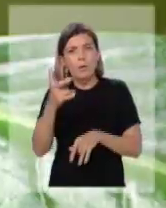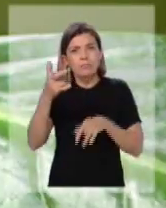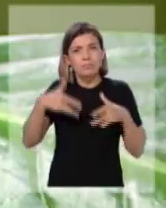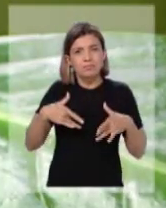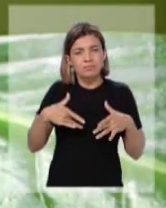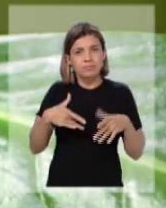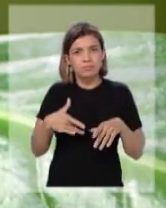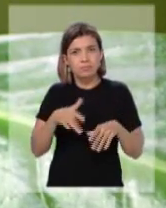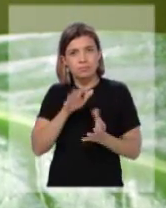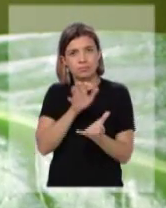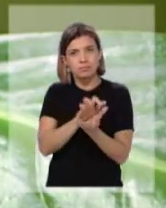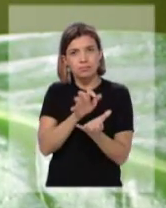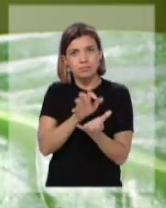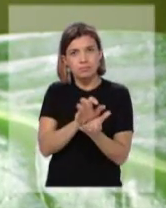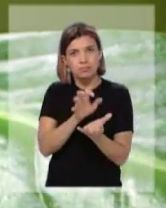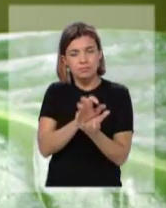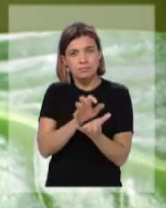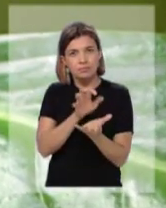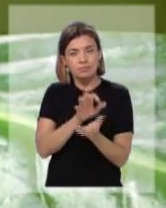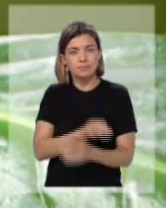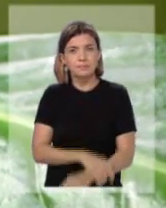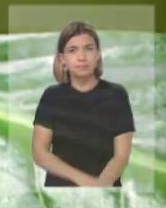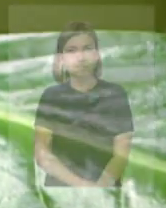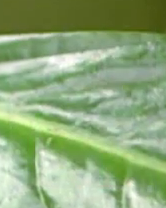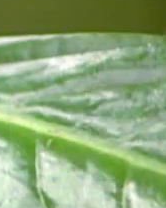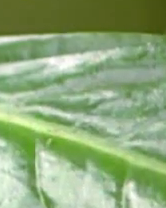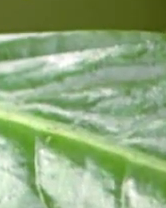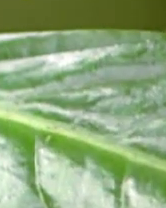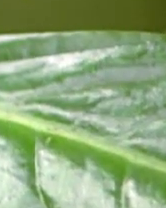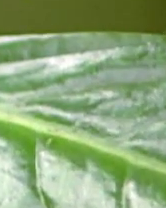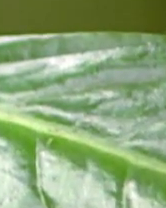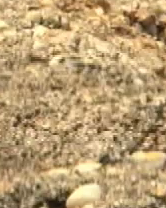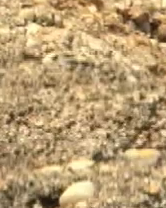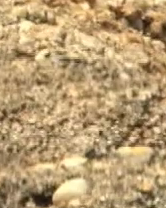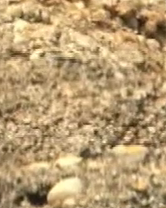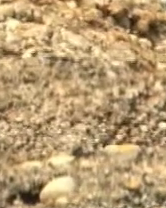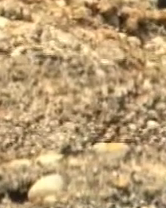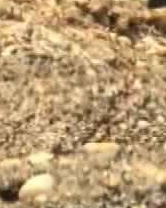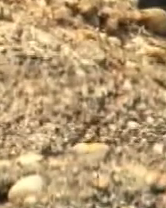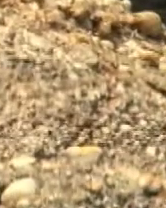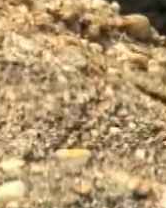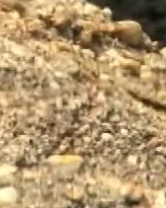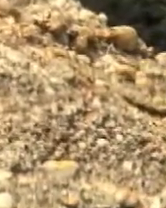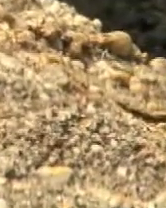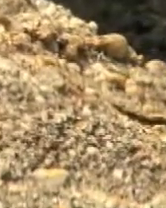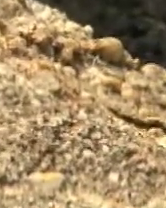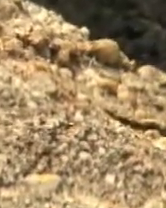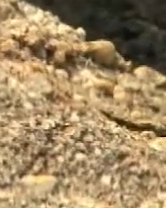Thank you.